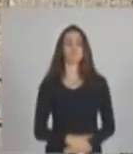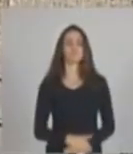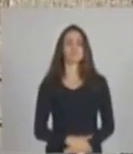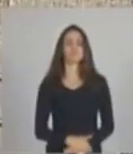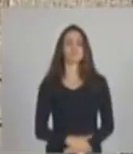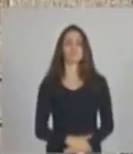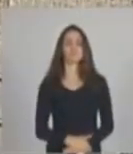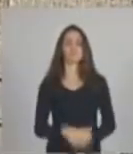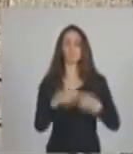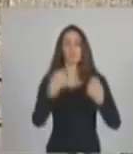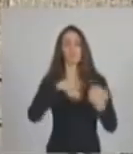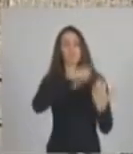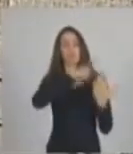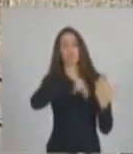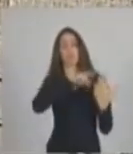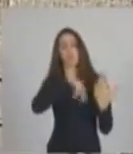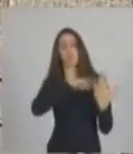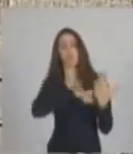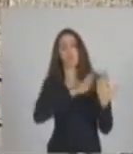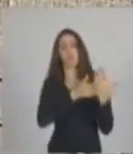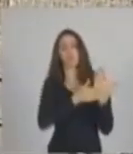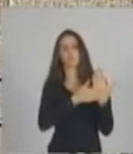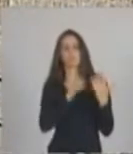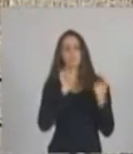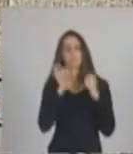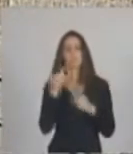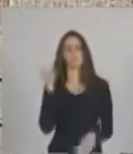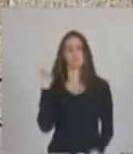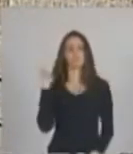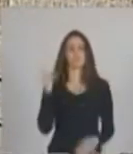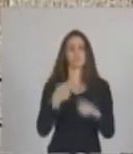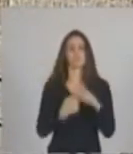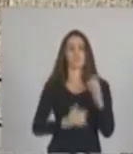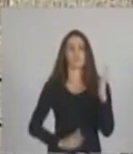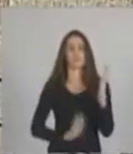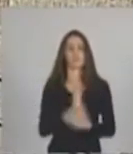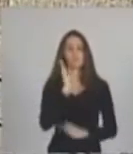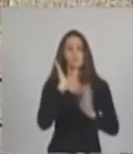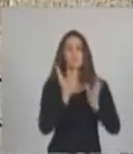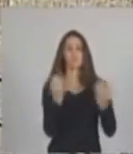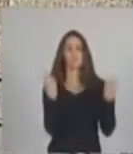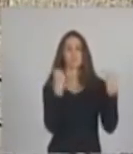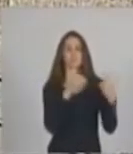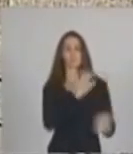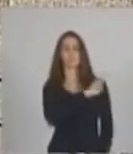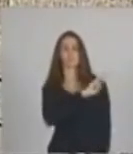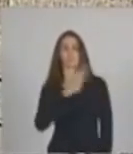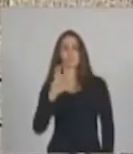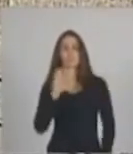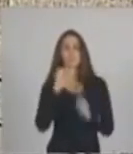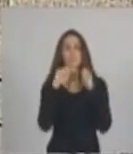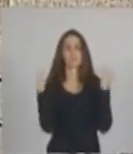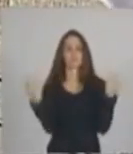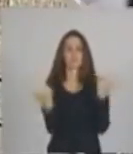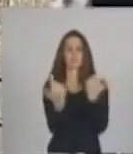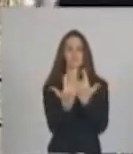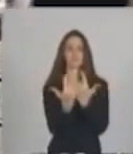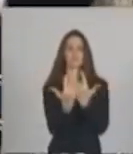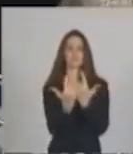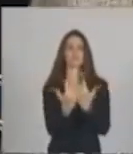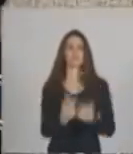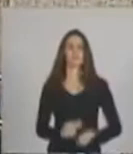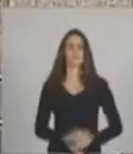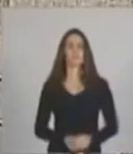Fica dispensada a leitura da ata da sessão anterior, mas eu declaro ela aprovada conforme disponibilizada no site da